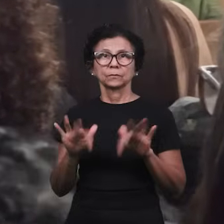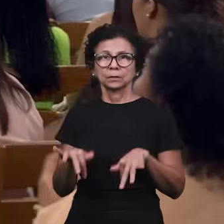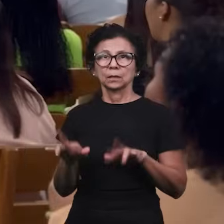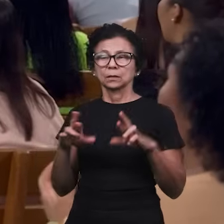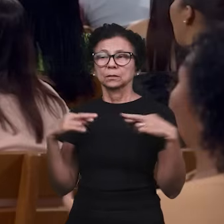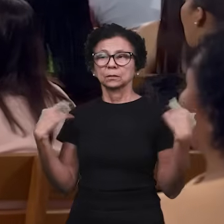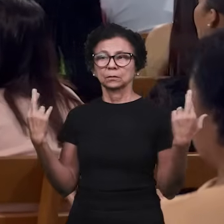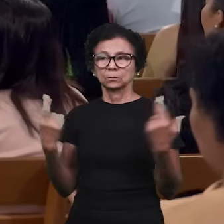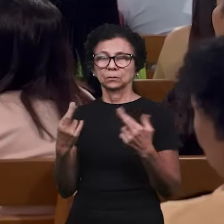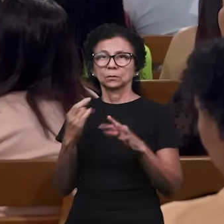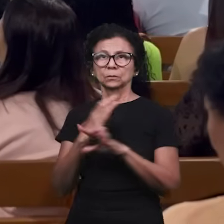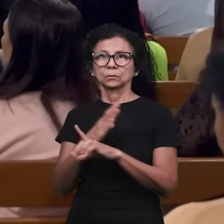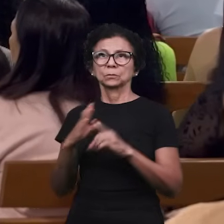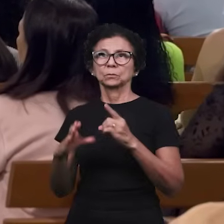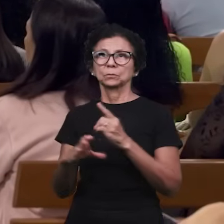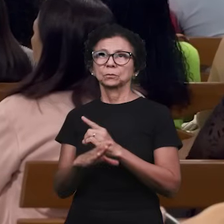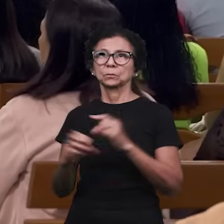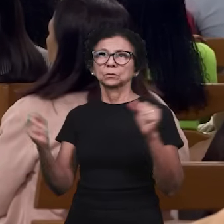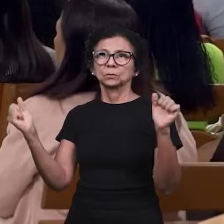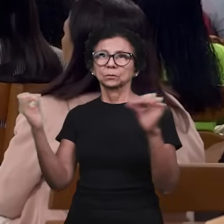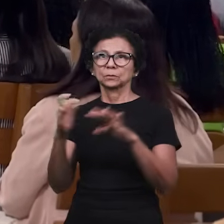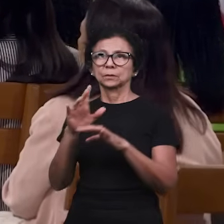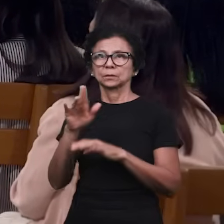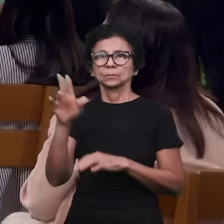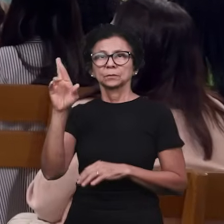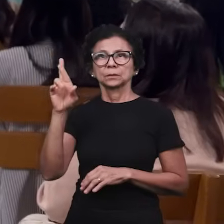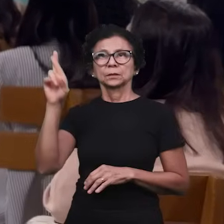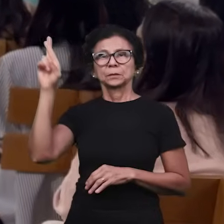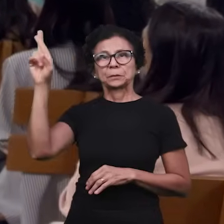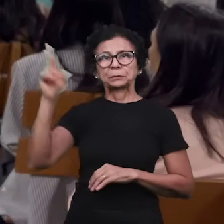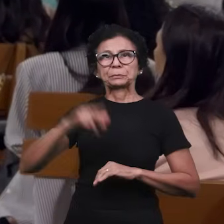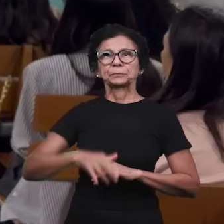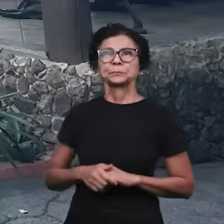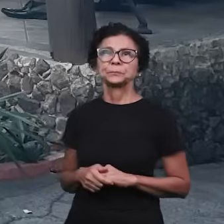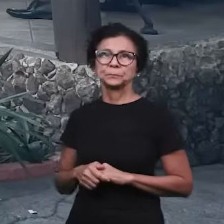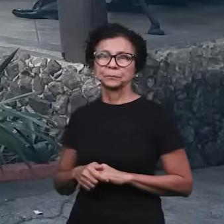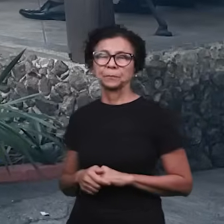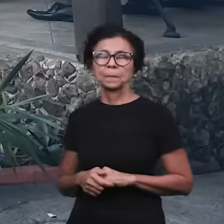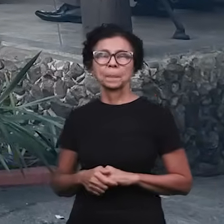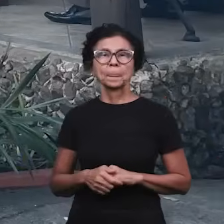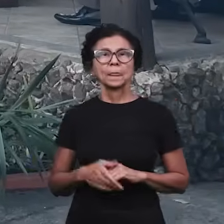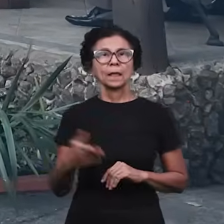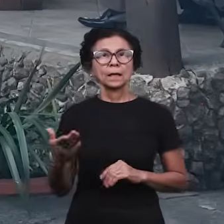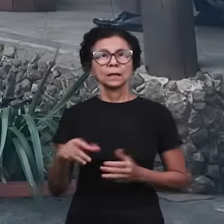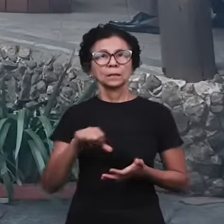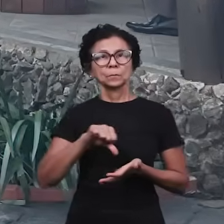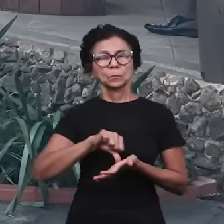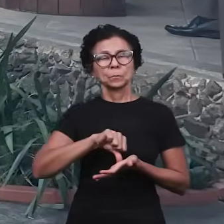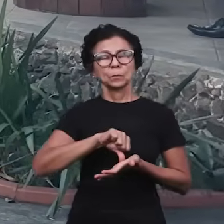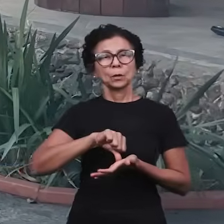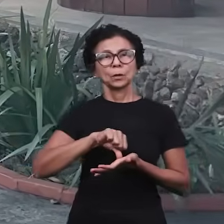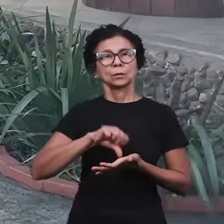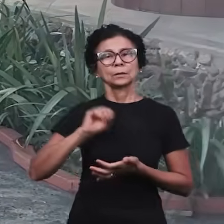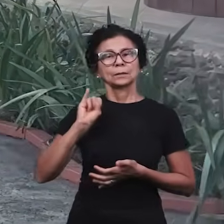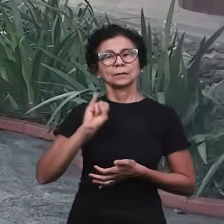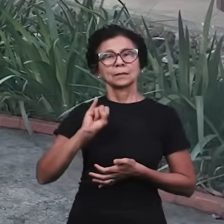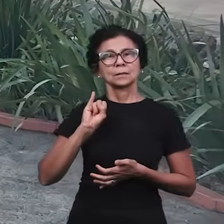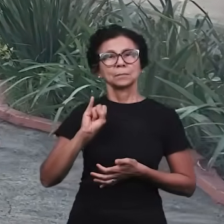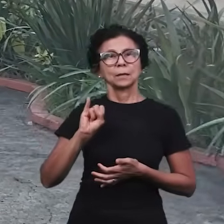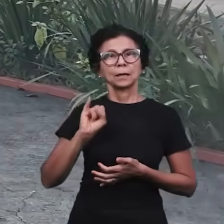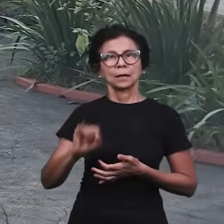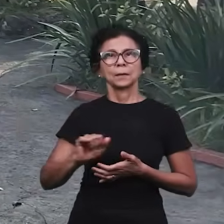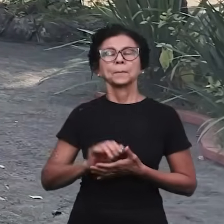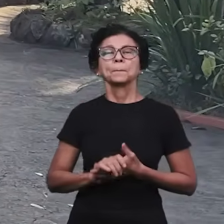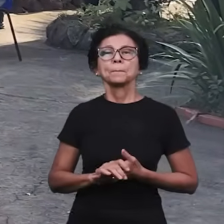se reuniram em um culto de glorificação para exaltarem ao Senhor. No Polo de Itacibá, tivemos uma grande